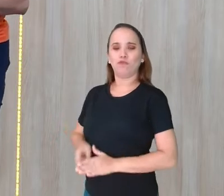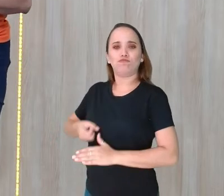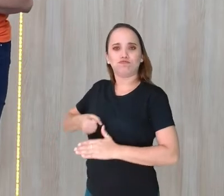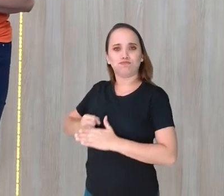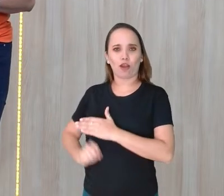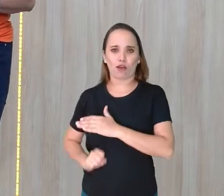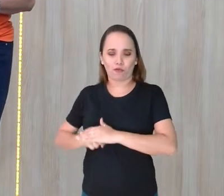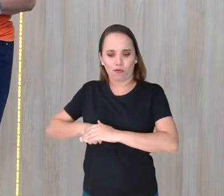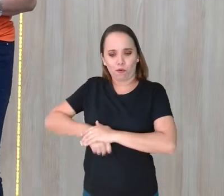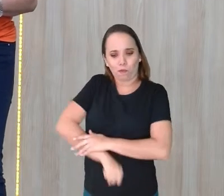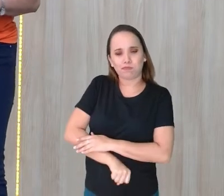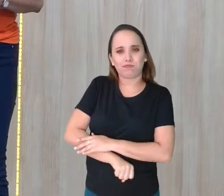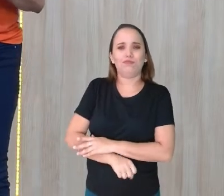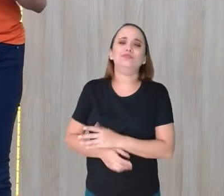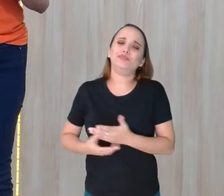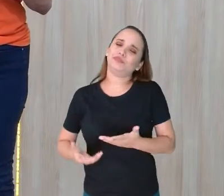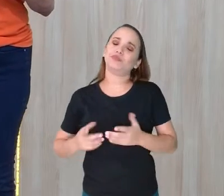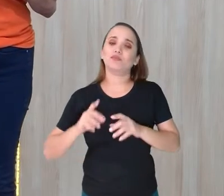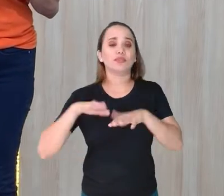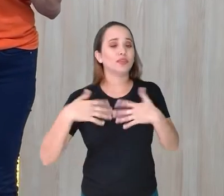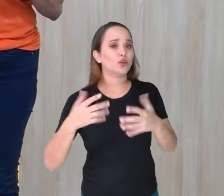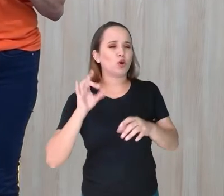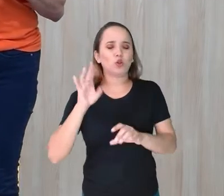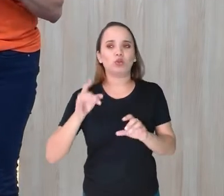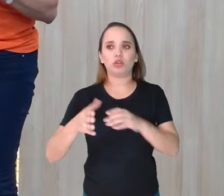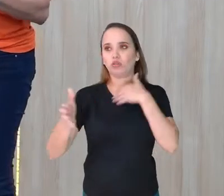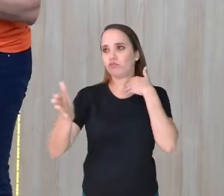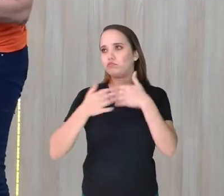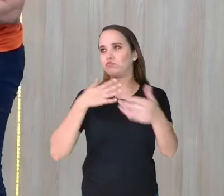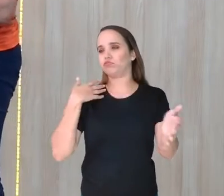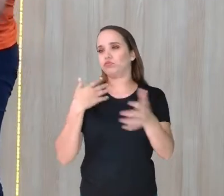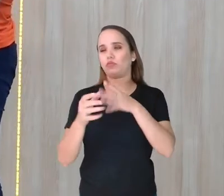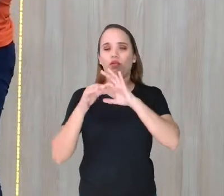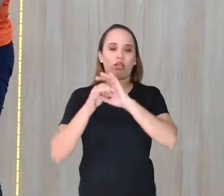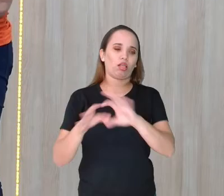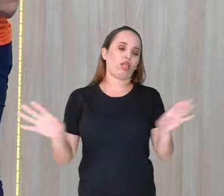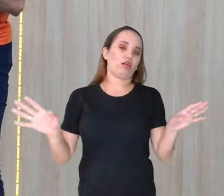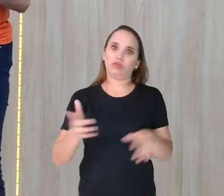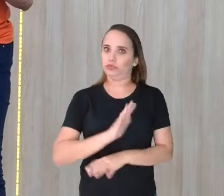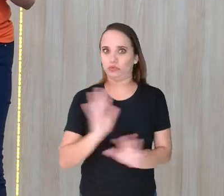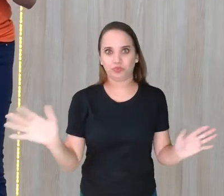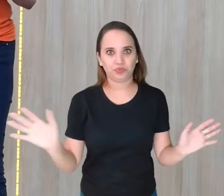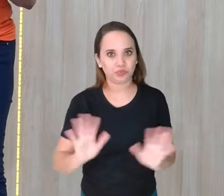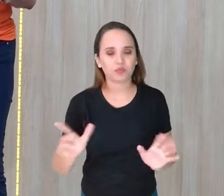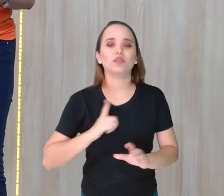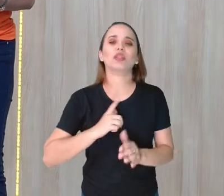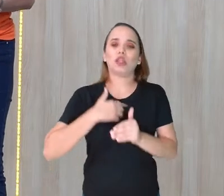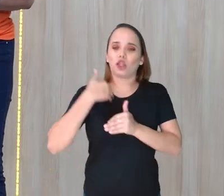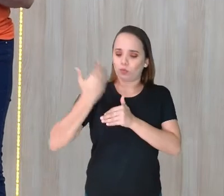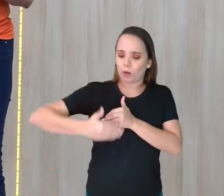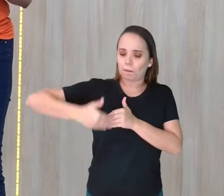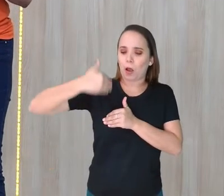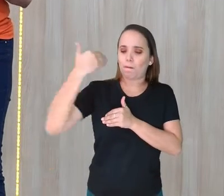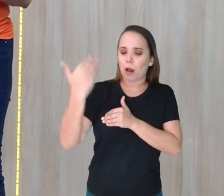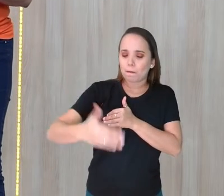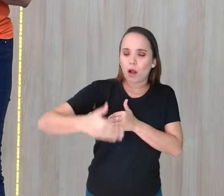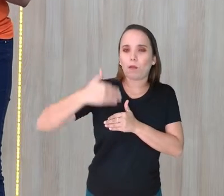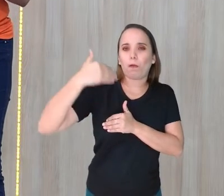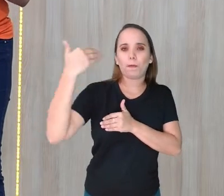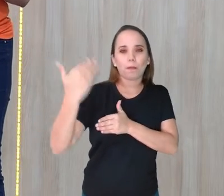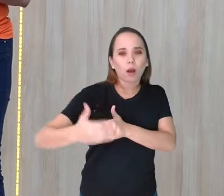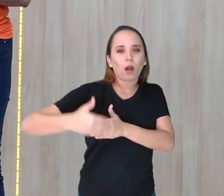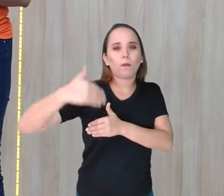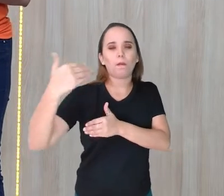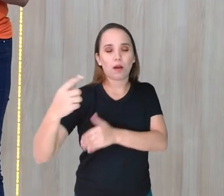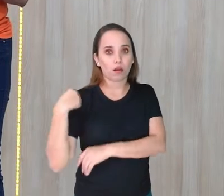forma aleatória, não é? É a fusão realmente dos gametas e nós seres humanos nos reproduzimos